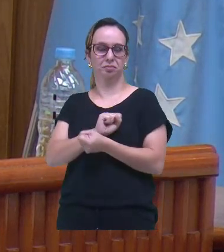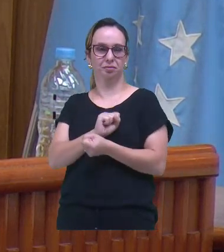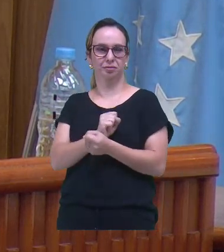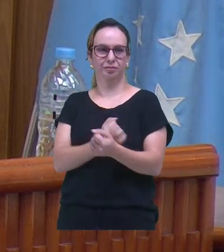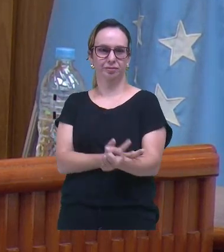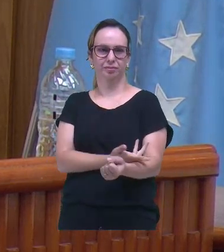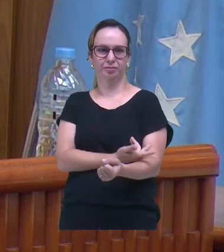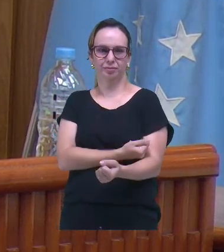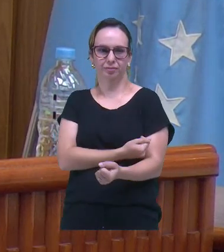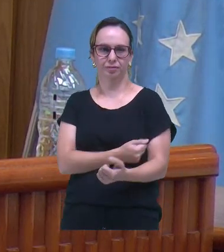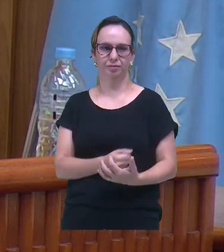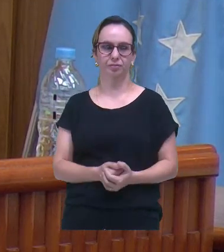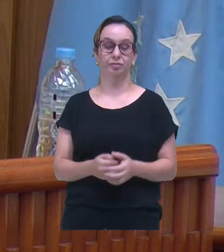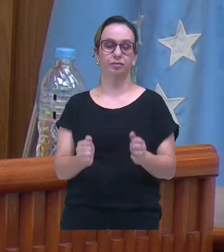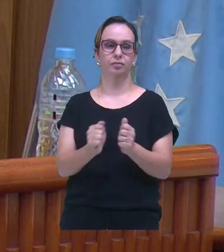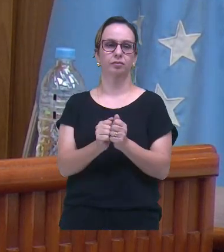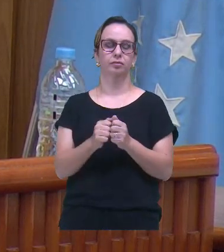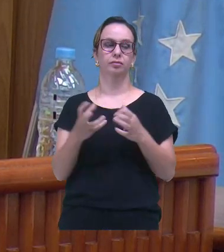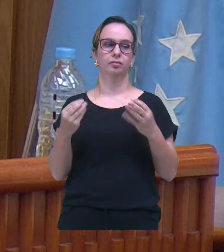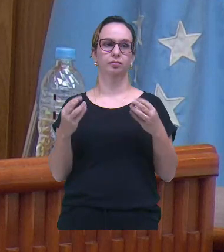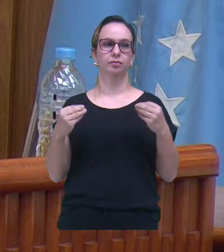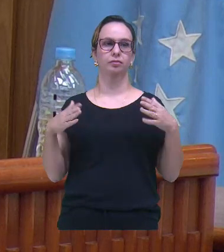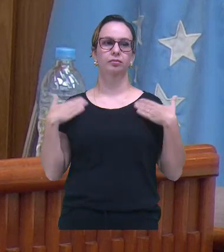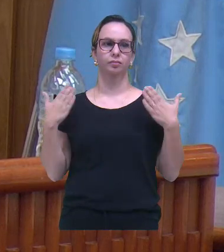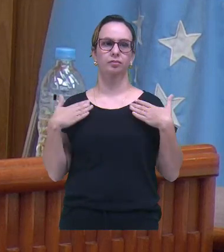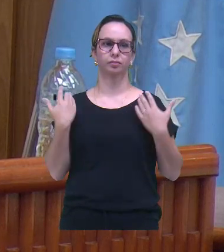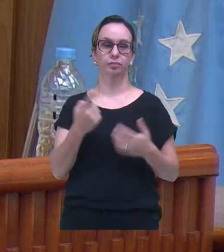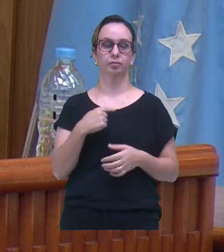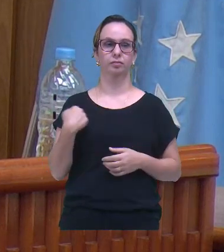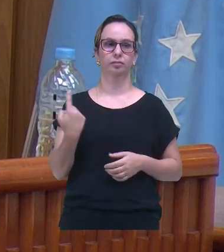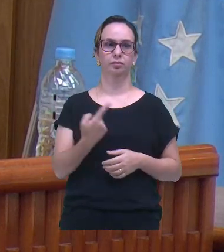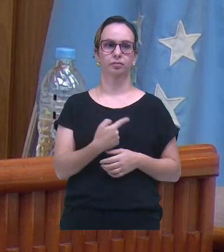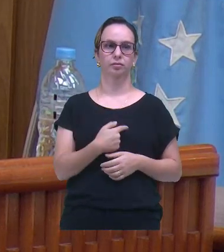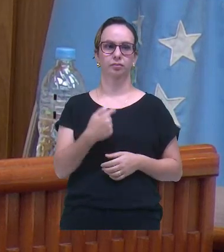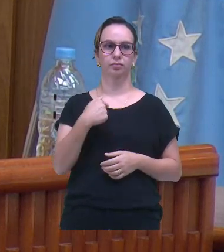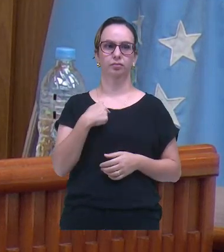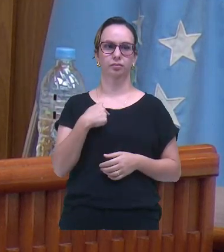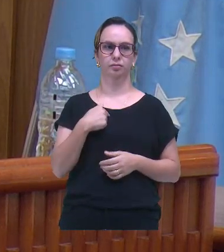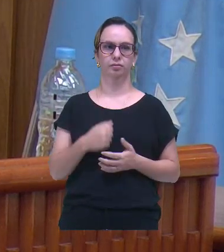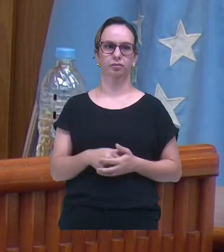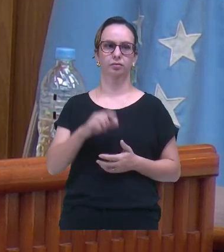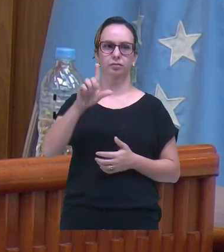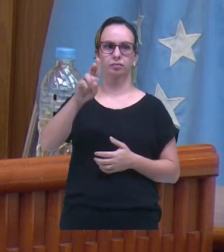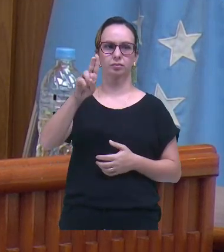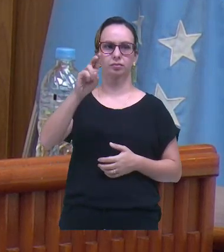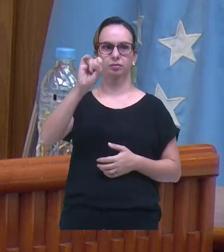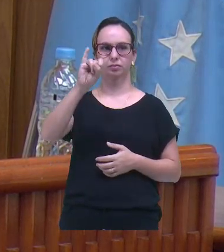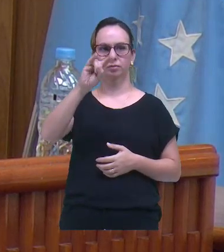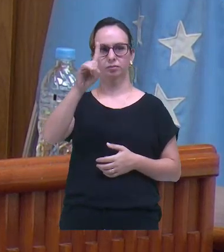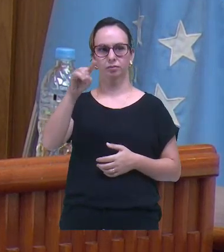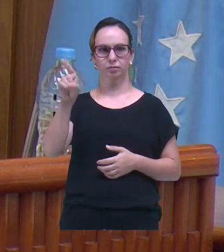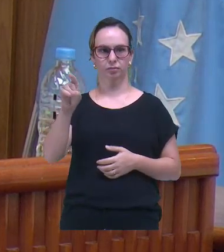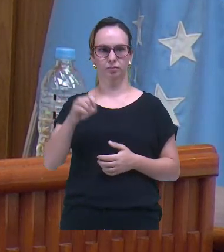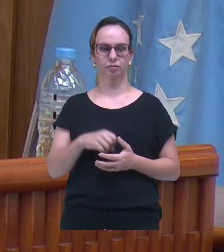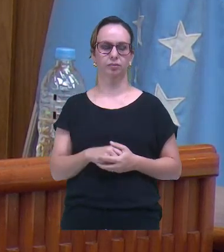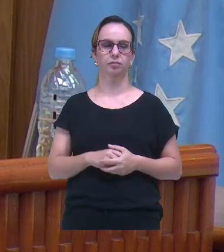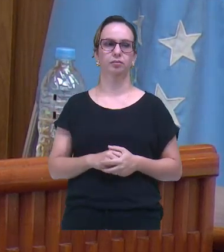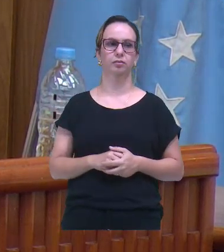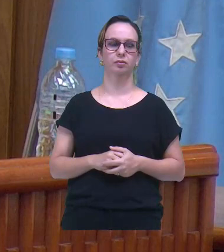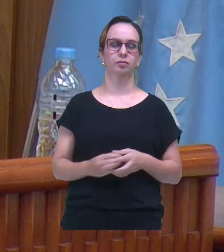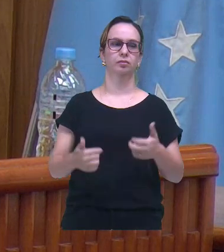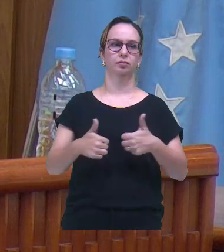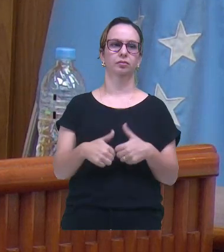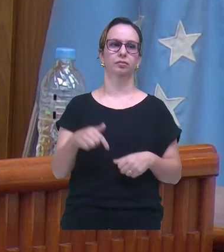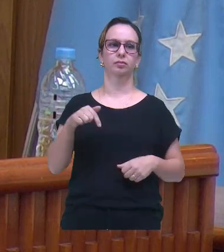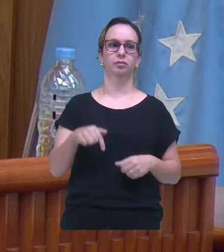com muita satisfação que nós, eu e o Dr. Luiz Marcelo, homenageado presente, estamos aqui